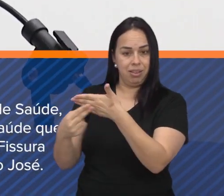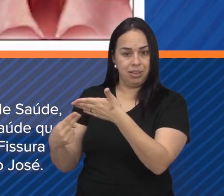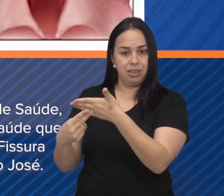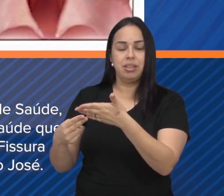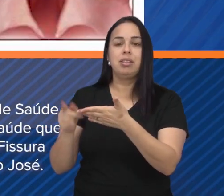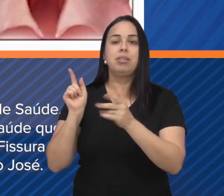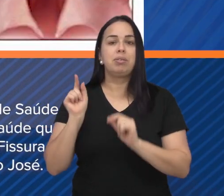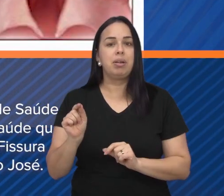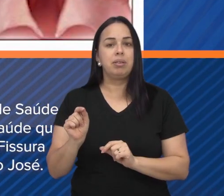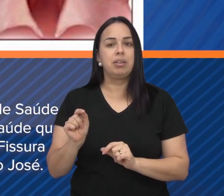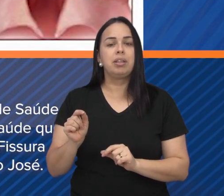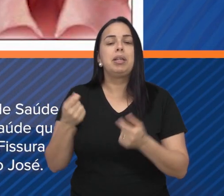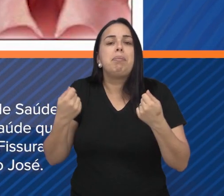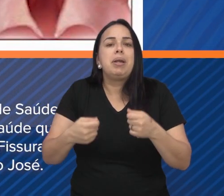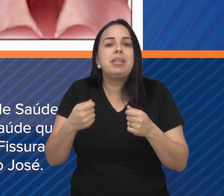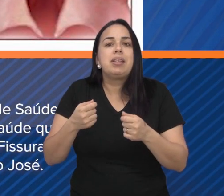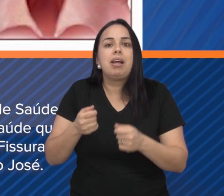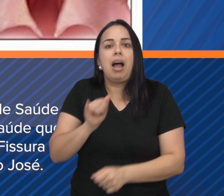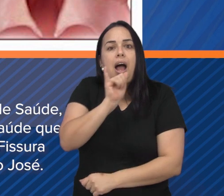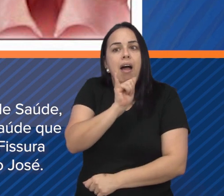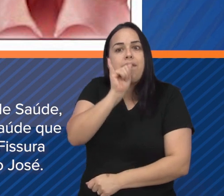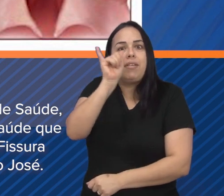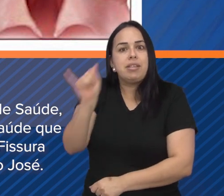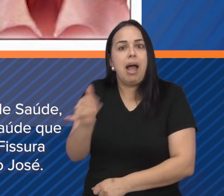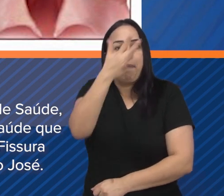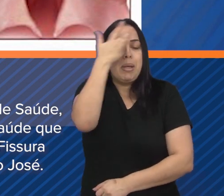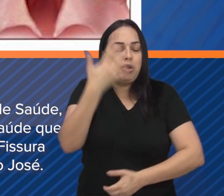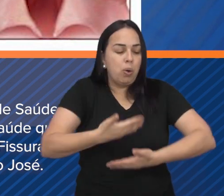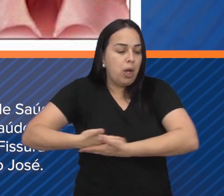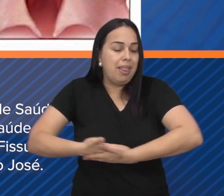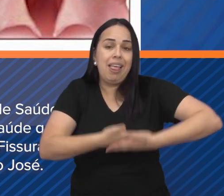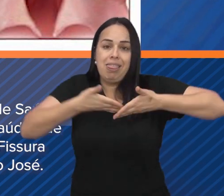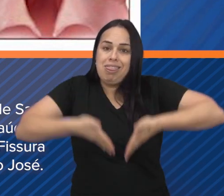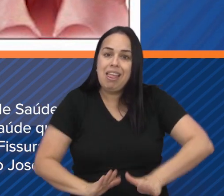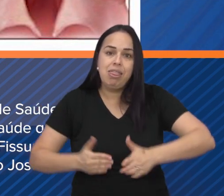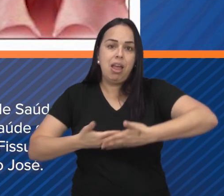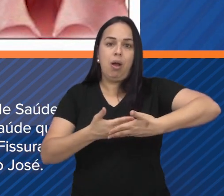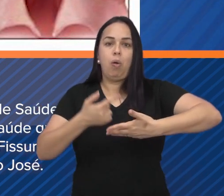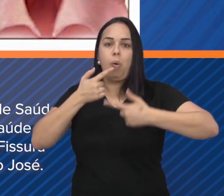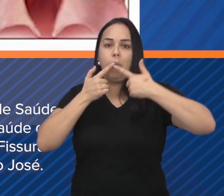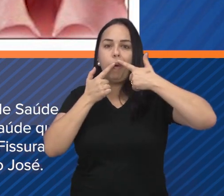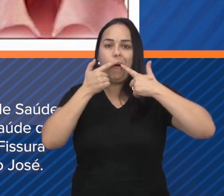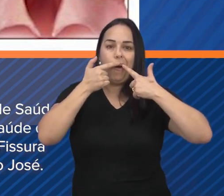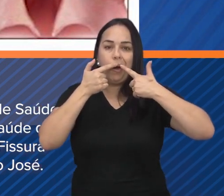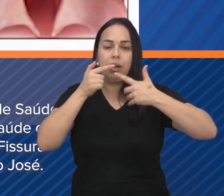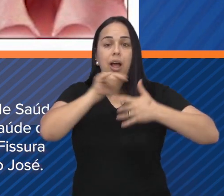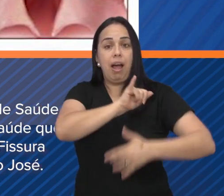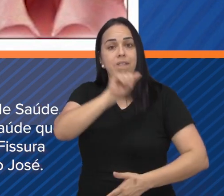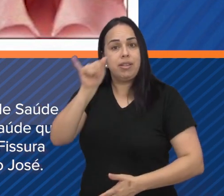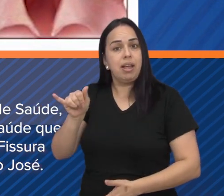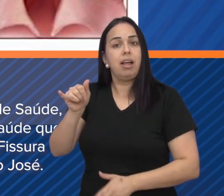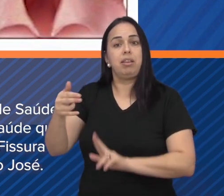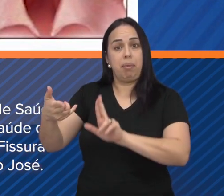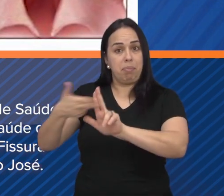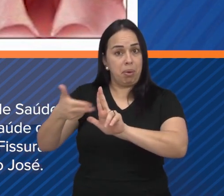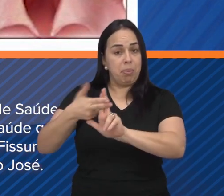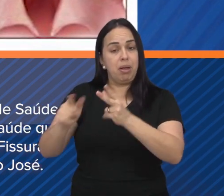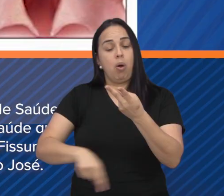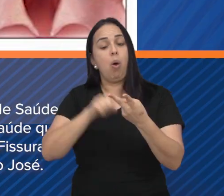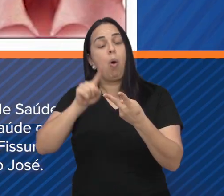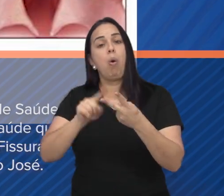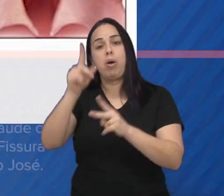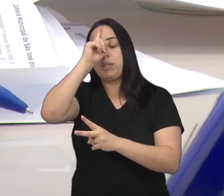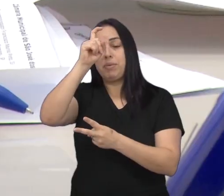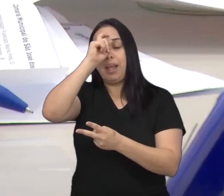Garcia dispõe sobre a notificação compulsória para nascidos com fissura lábio-palatina em unidades públicas ou privadas